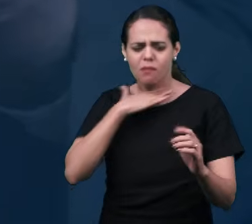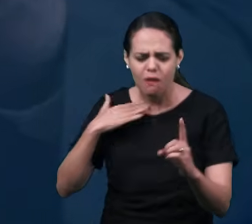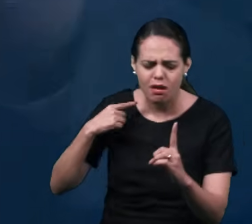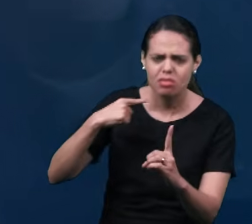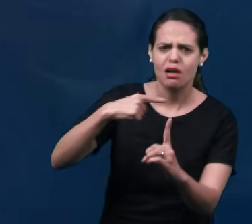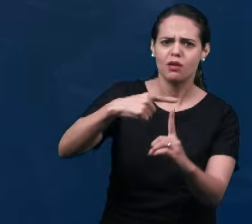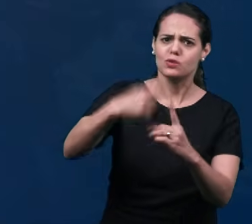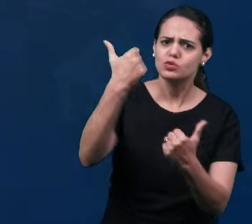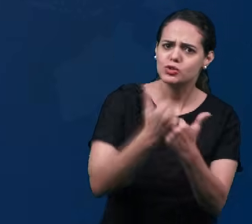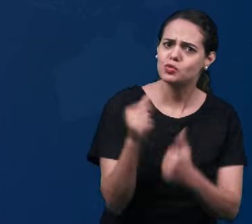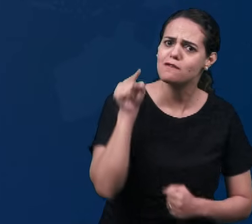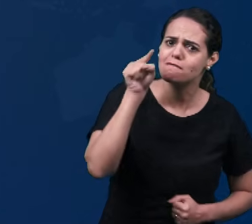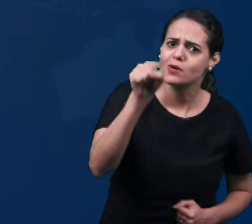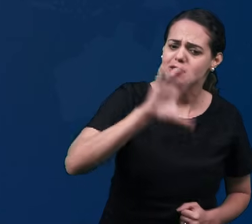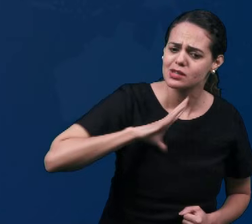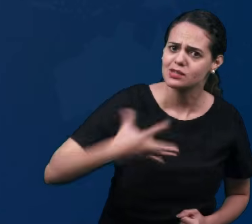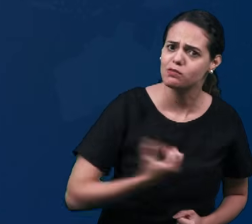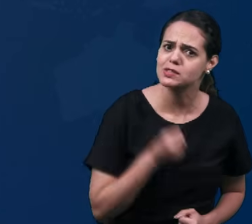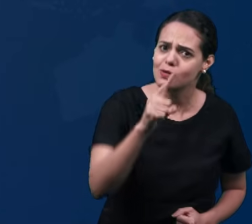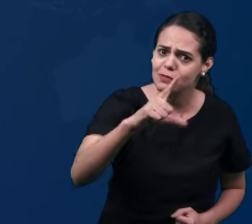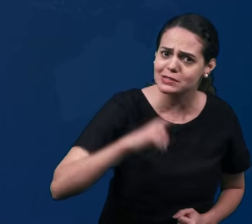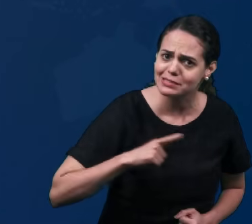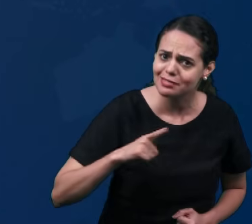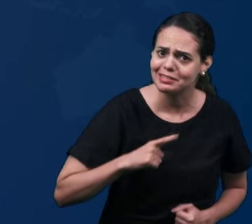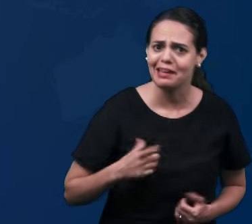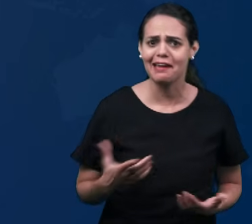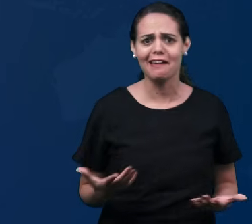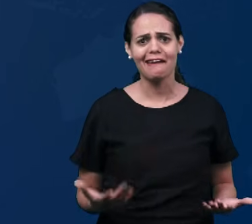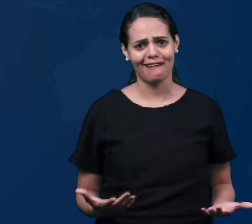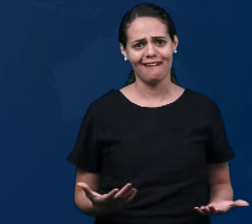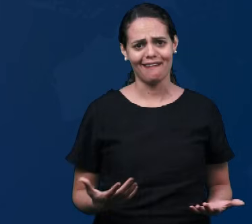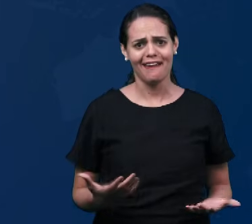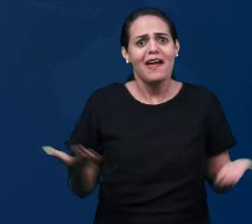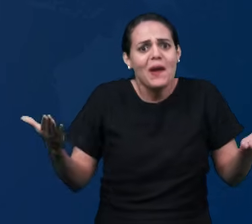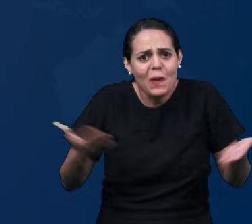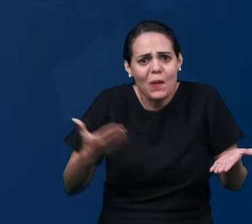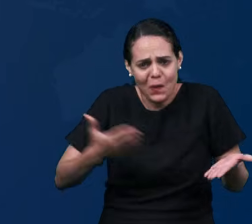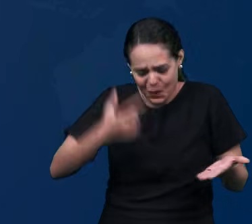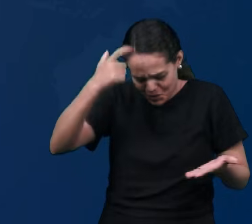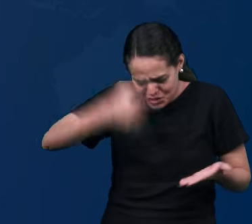libertar-nos. Cristo vive em mim, posso